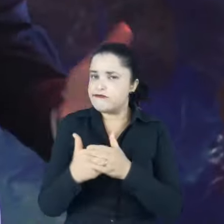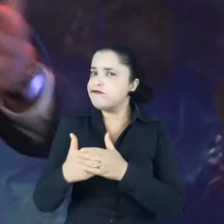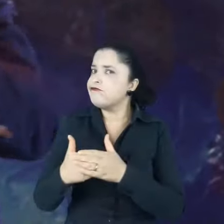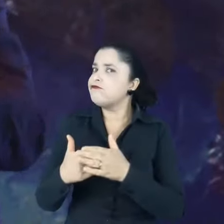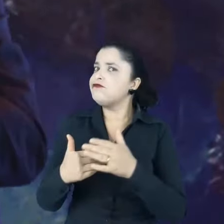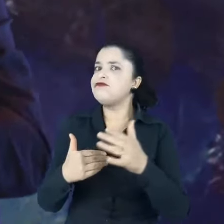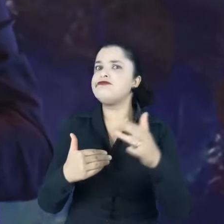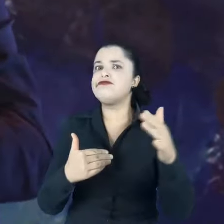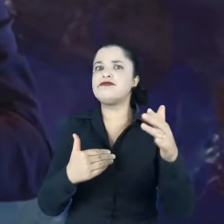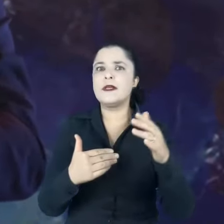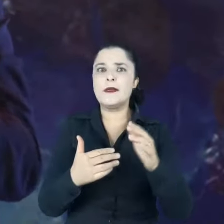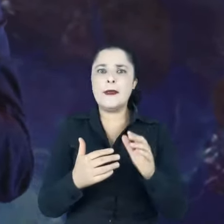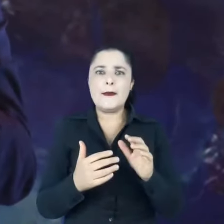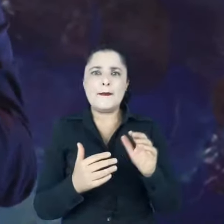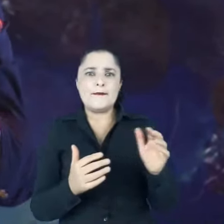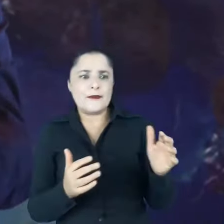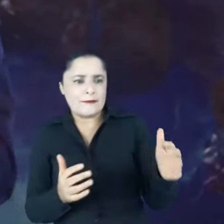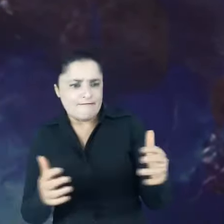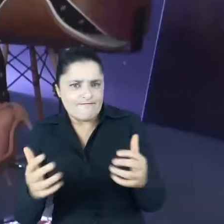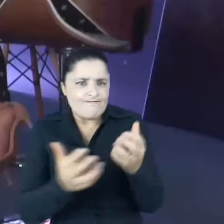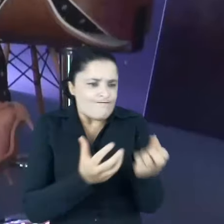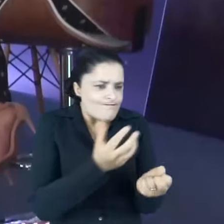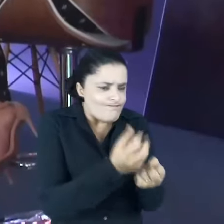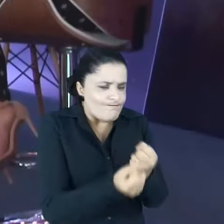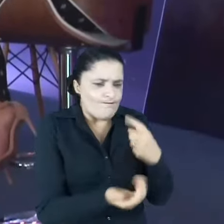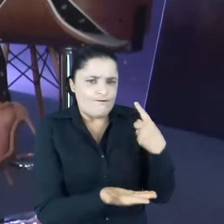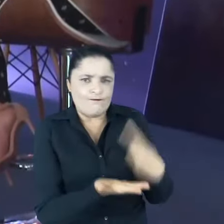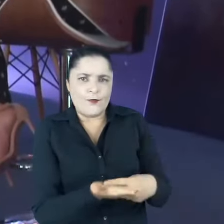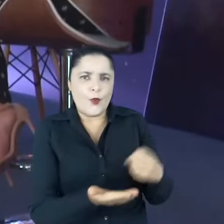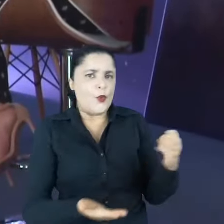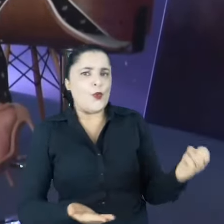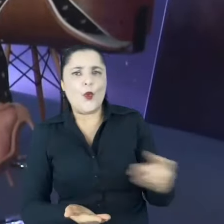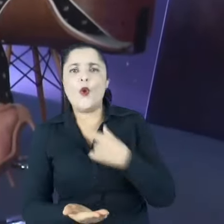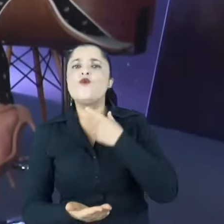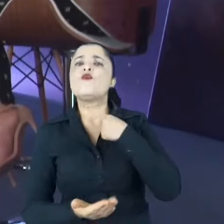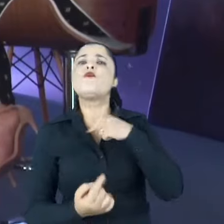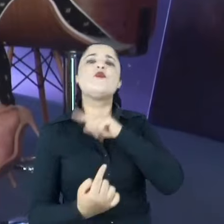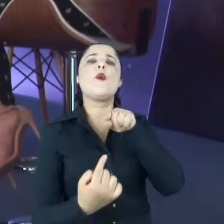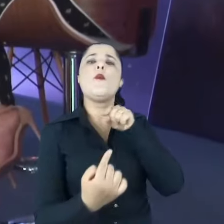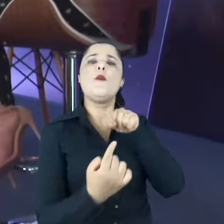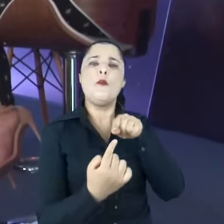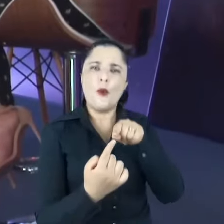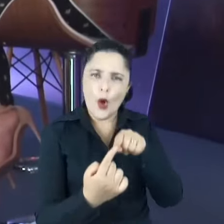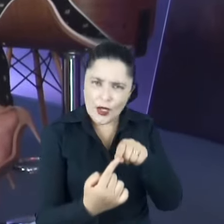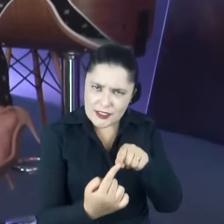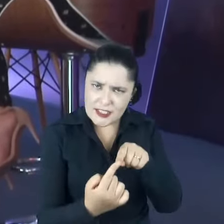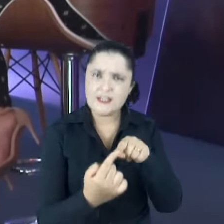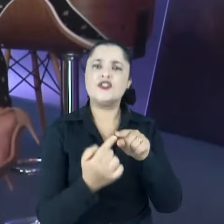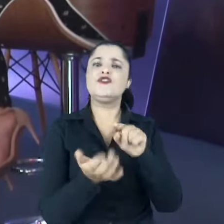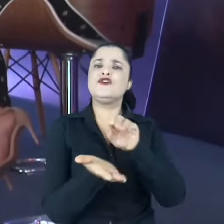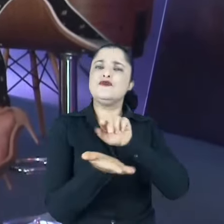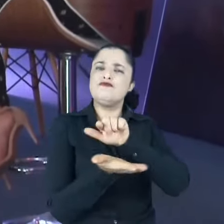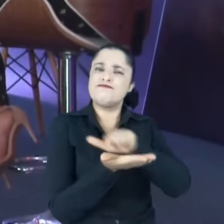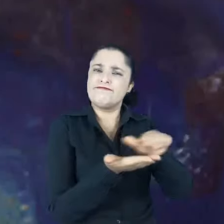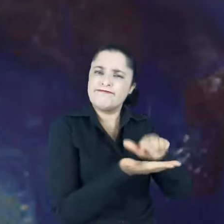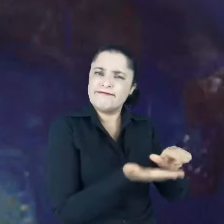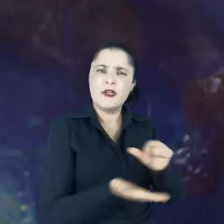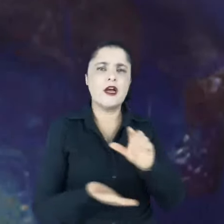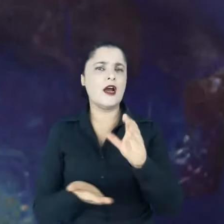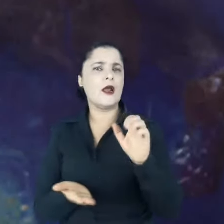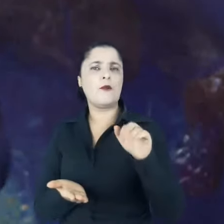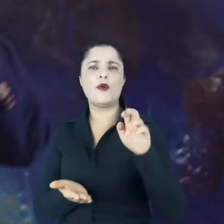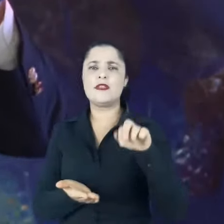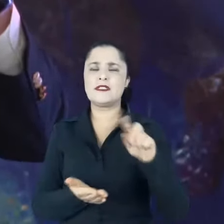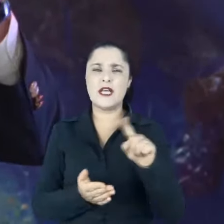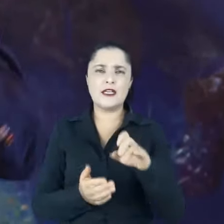isso, adotarmos isso como nosso novo propósito de descarbonizar um setor que era tido como